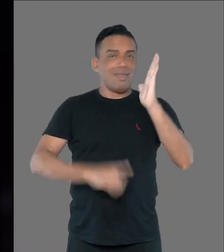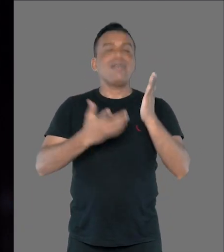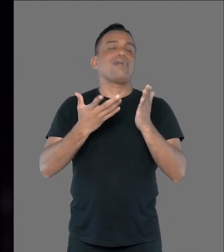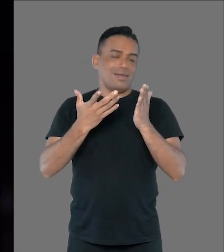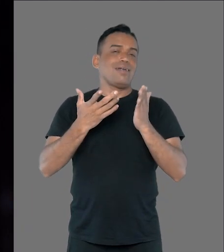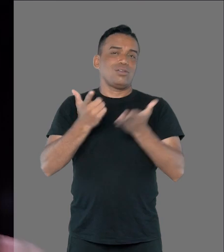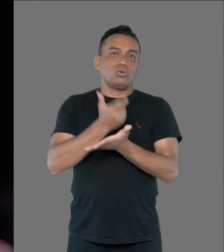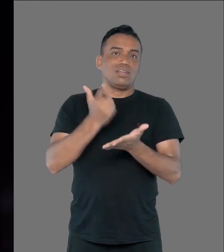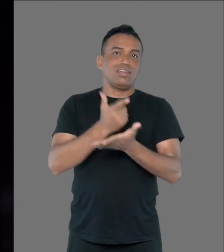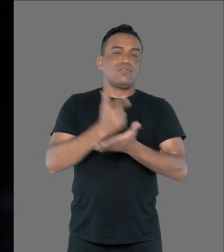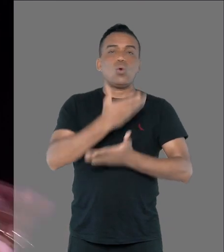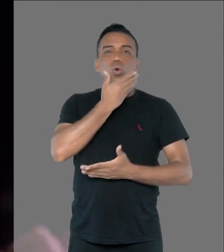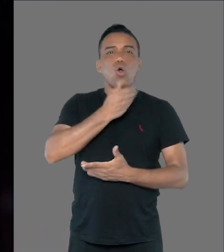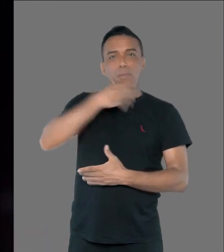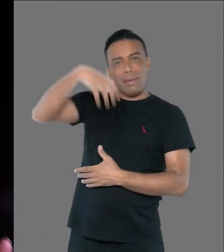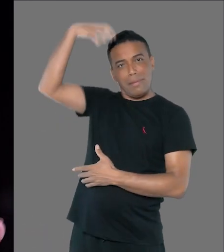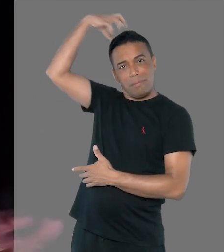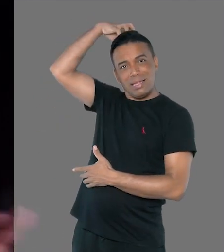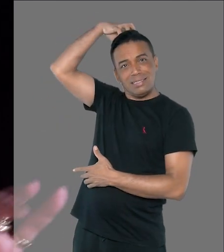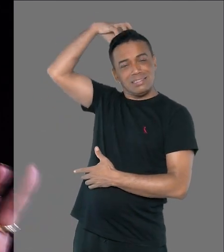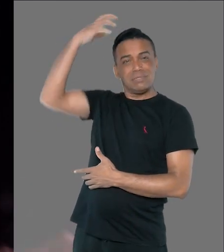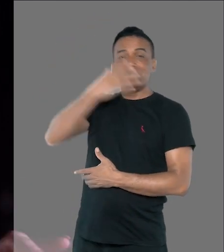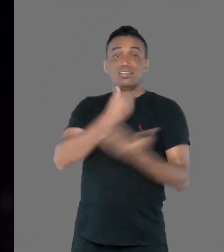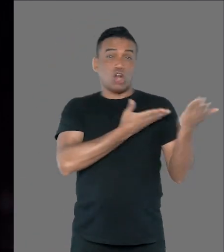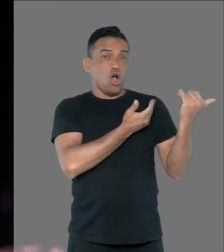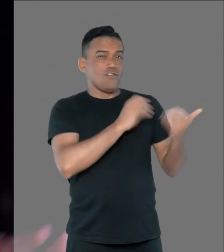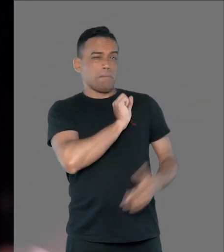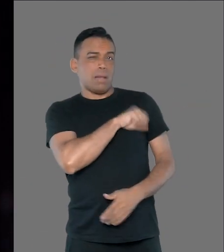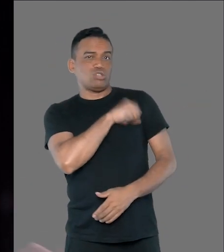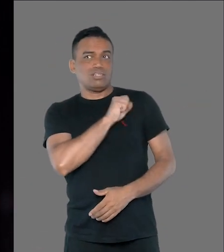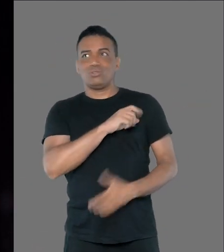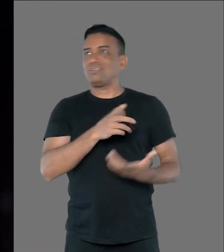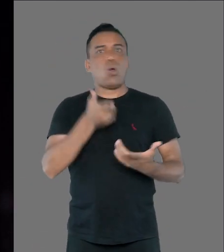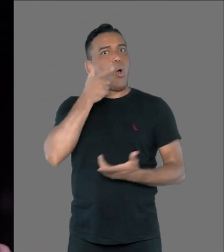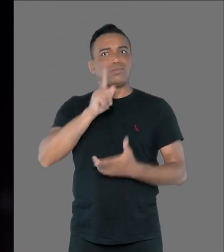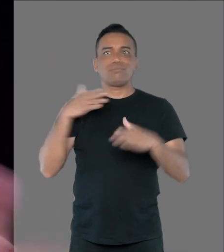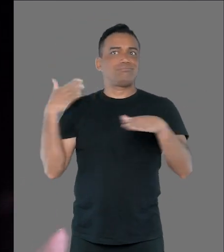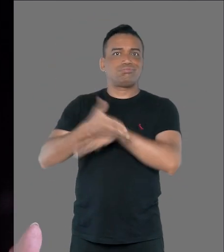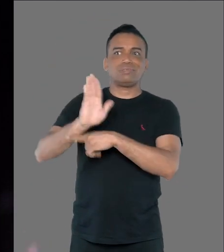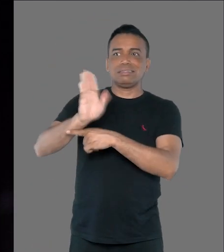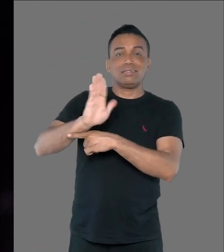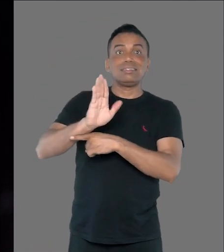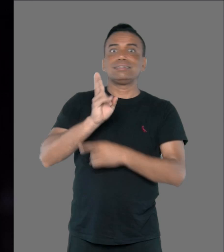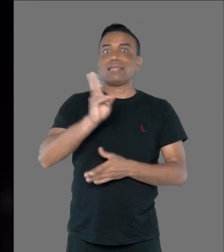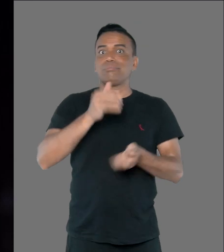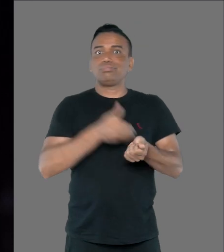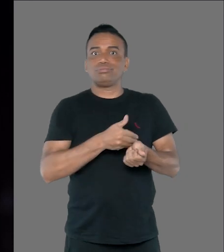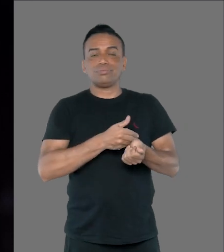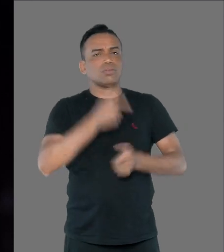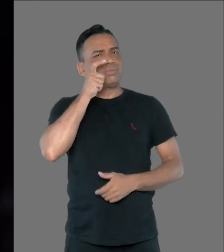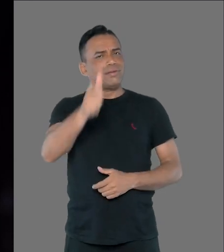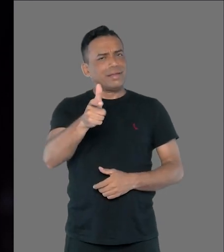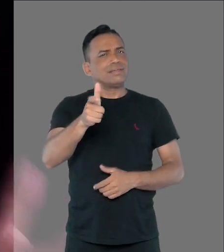ele realmente não consegue ficar nas telinhas, ele está sempre escondido. Mas o meu interesse pela família imperial